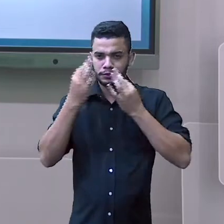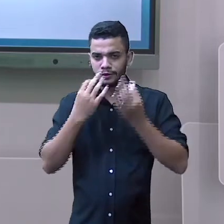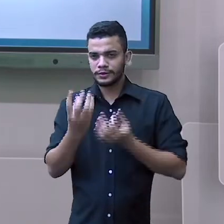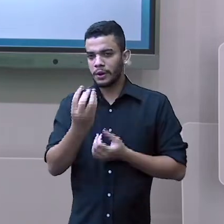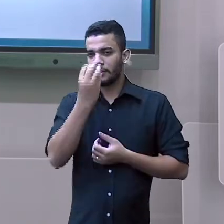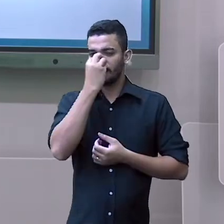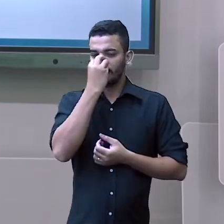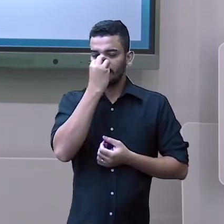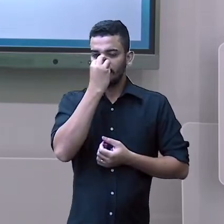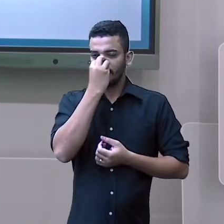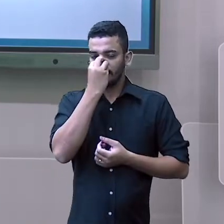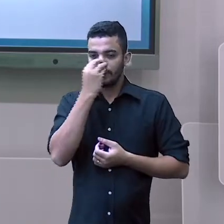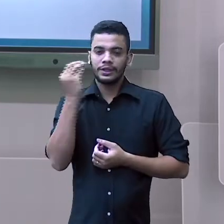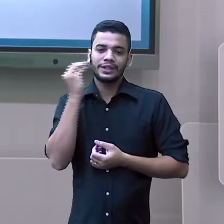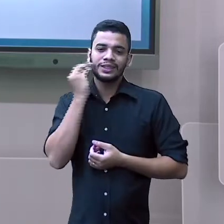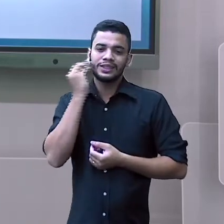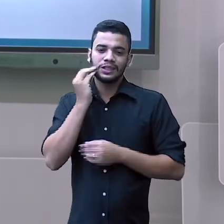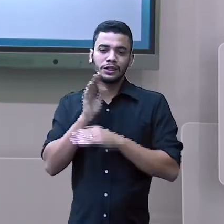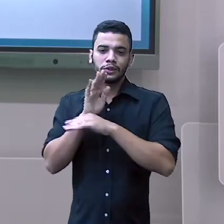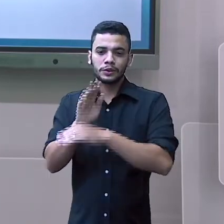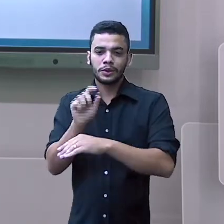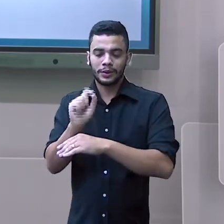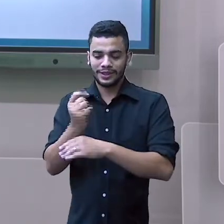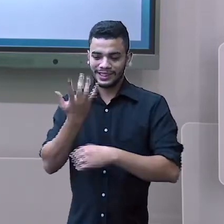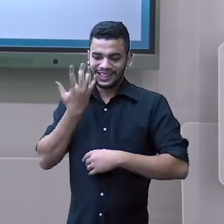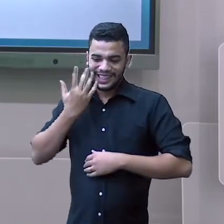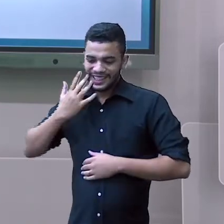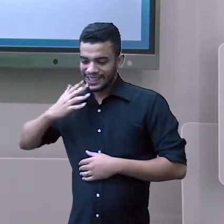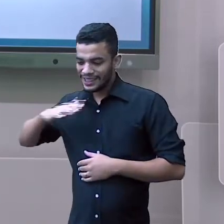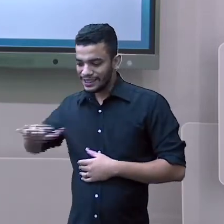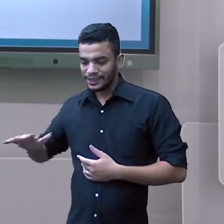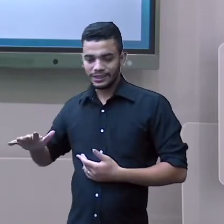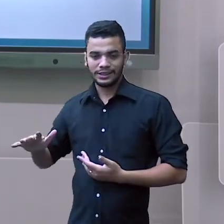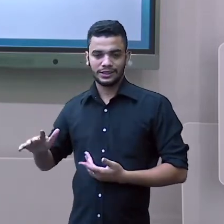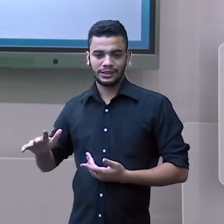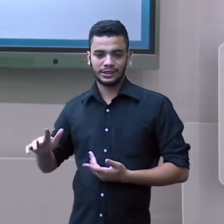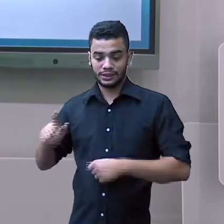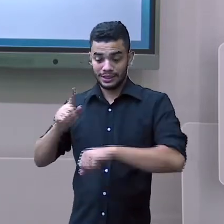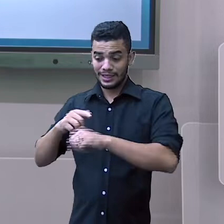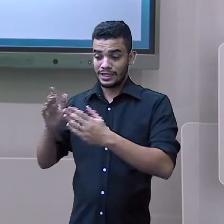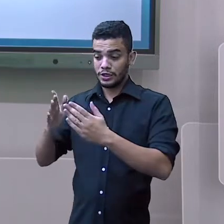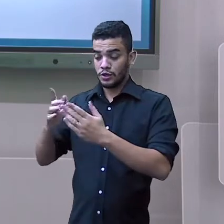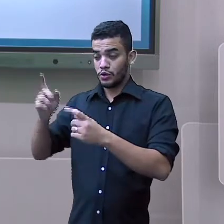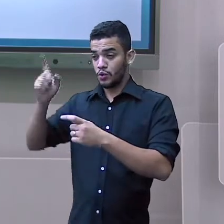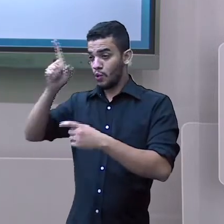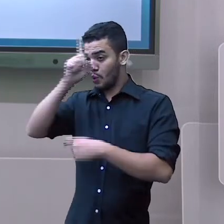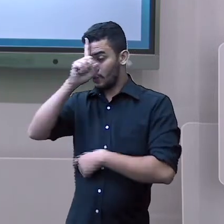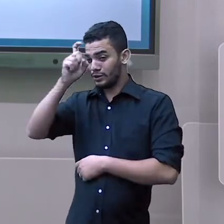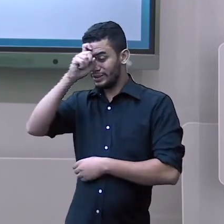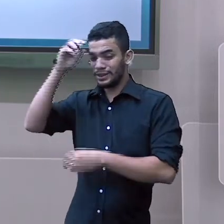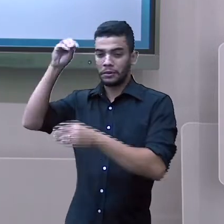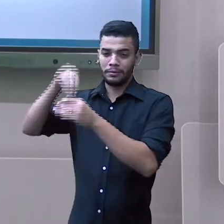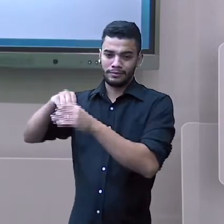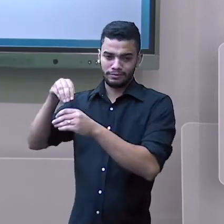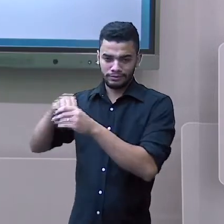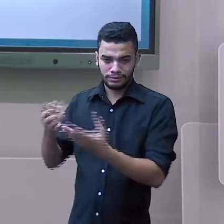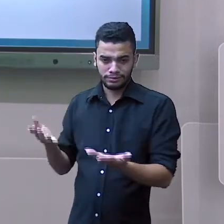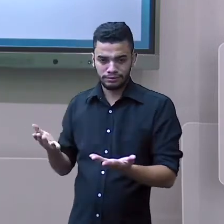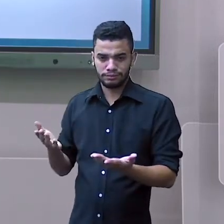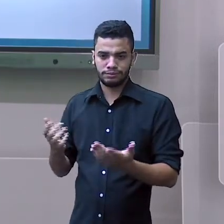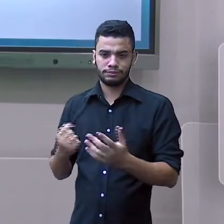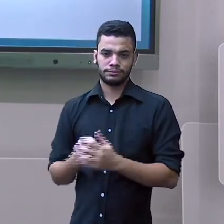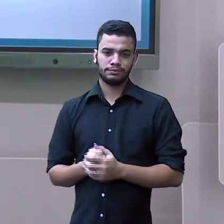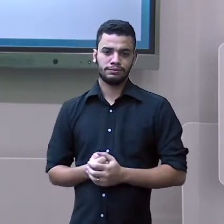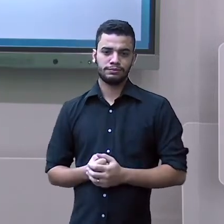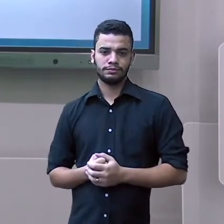vão para o hospital tentar levar o quê? Alegria para aquelas pessoas que eles se encontram em um momento de dificuldade,